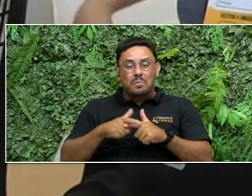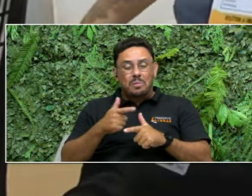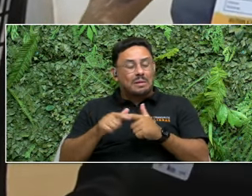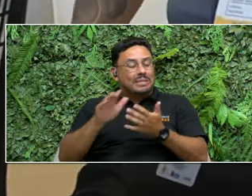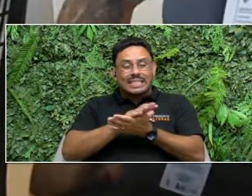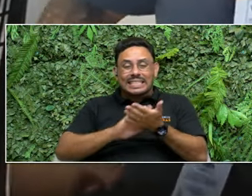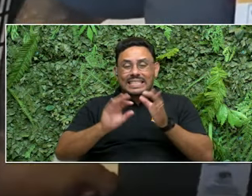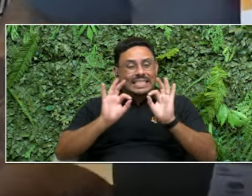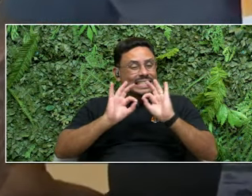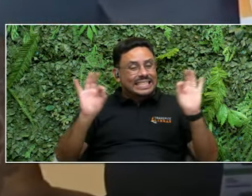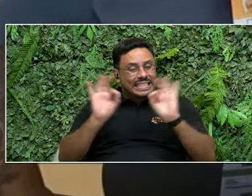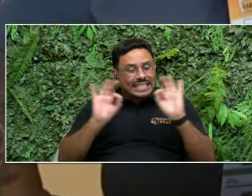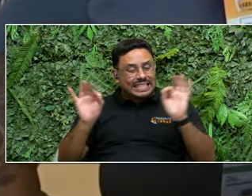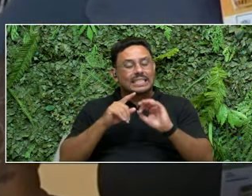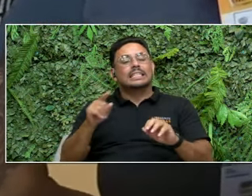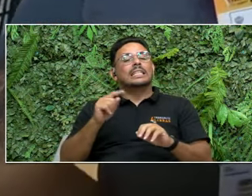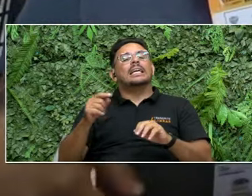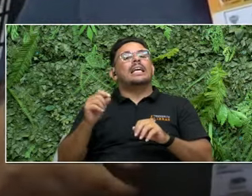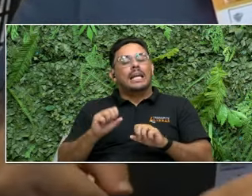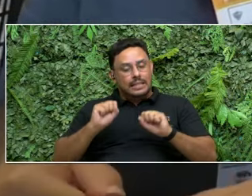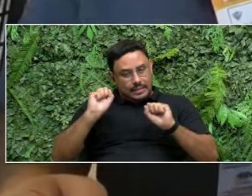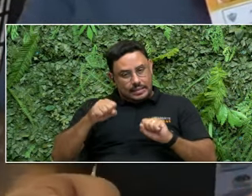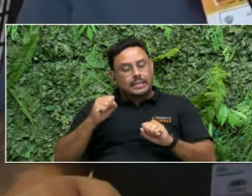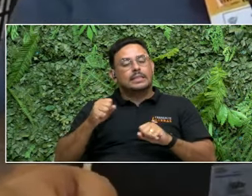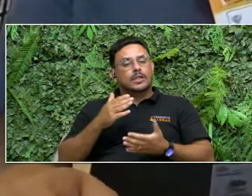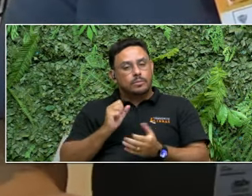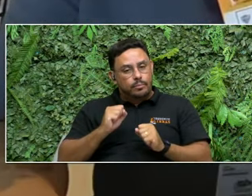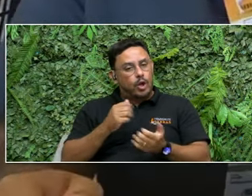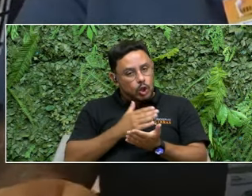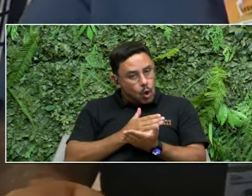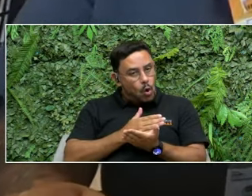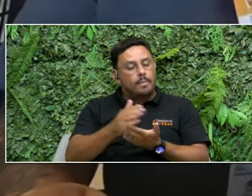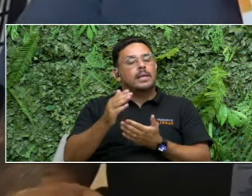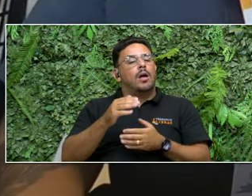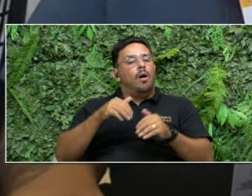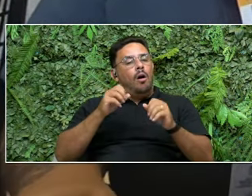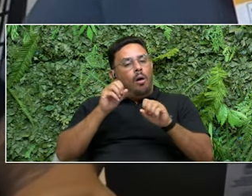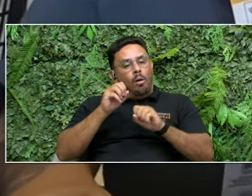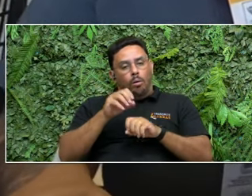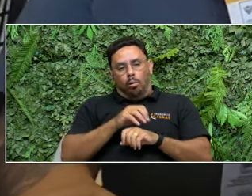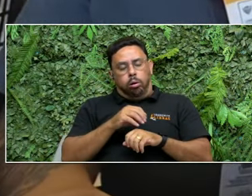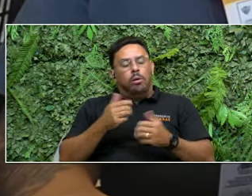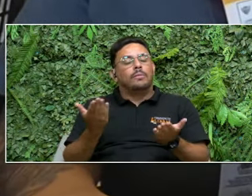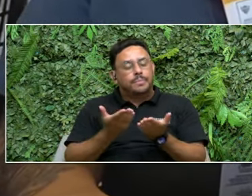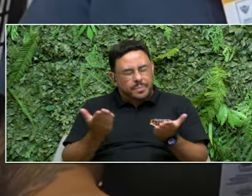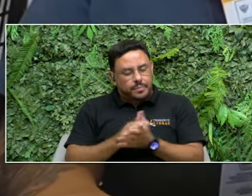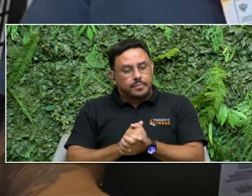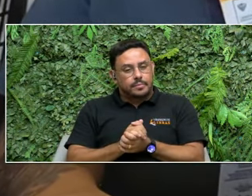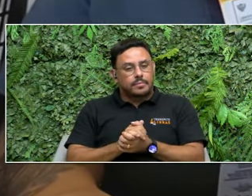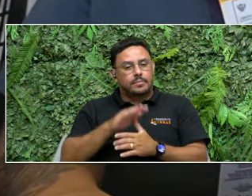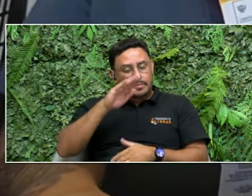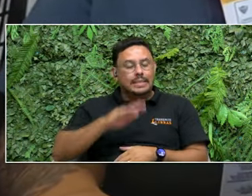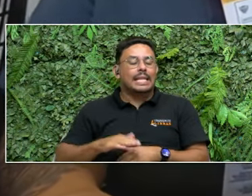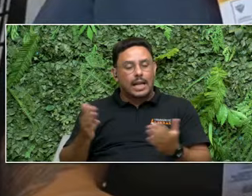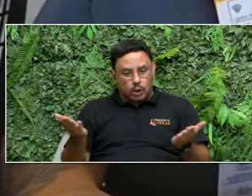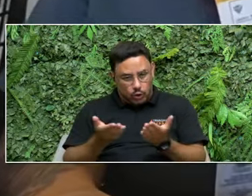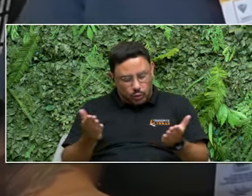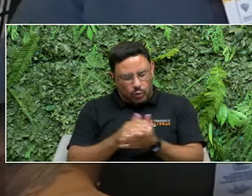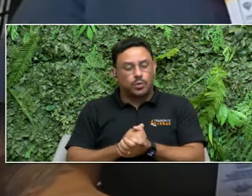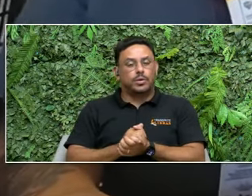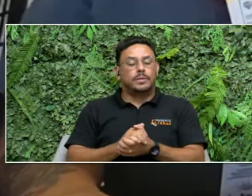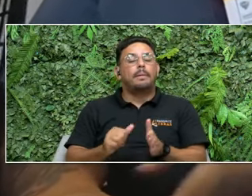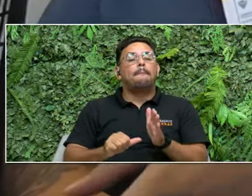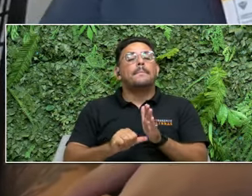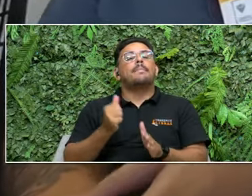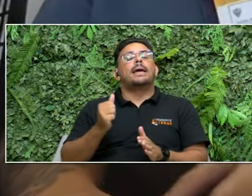viu seu Bob ele vai pro jogo e Deve sim ser o titular do Cruzeiro Ness Tarde de hoje aqui nessa primeira